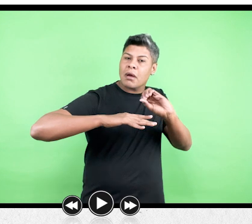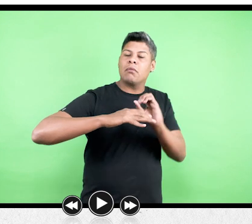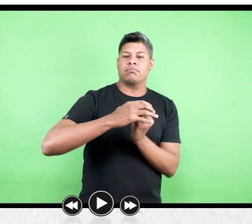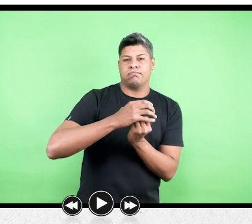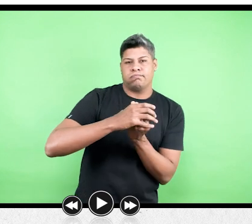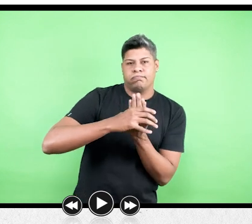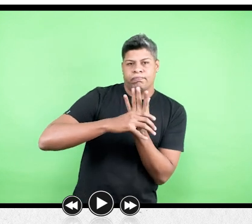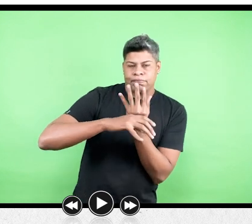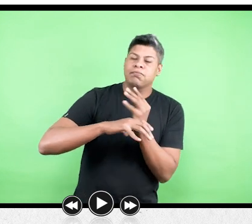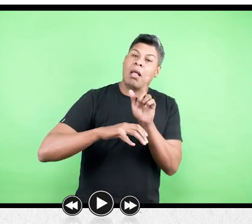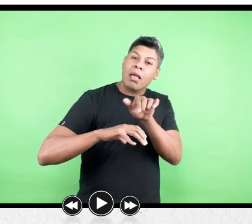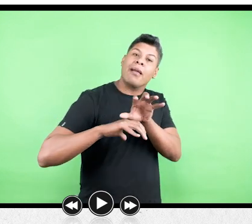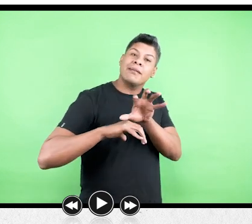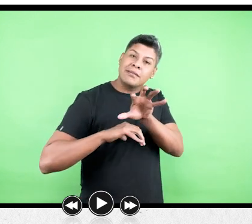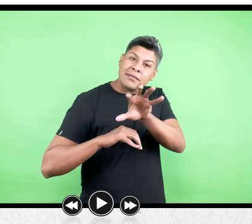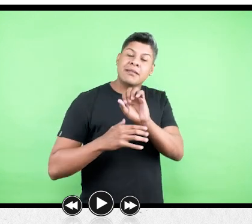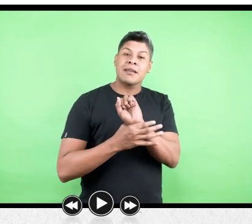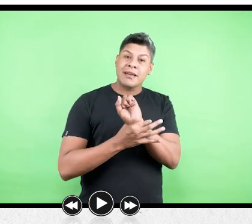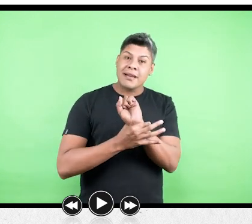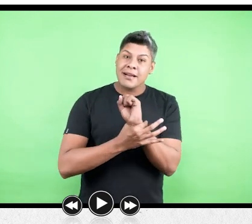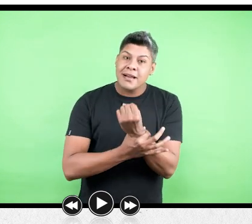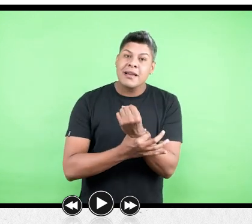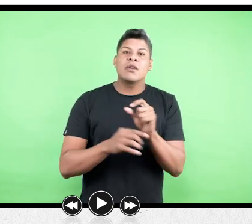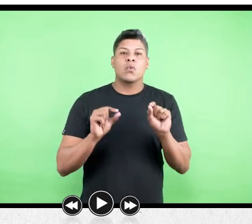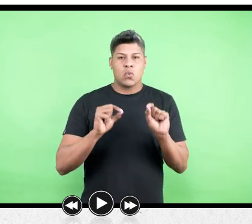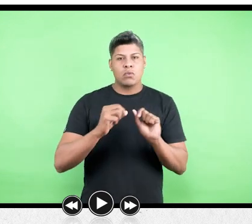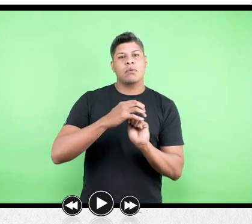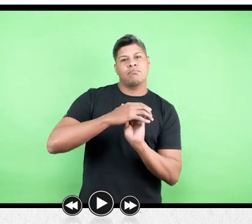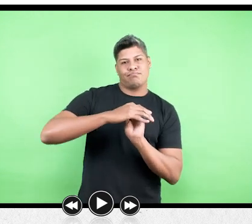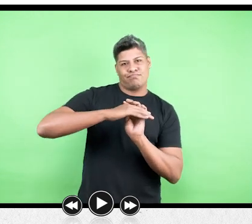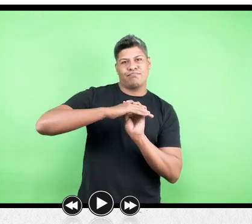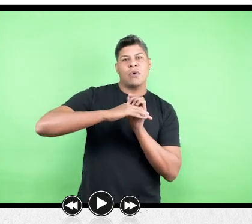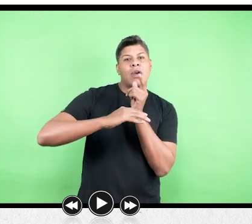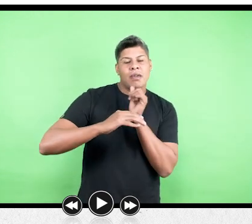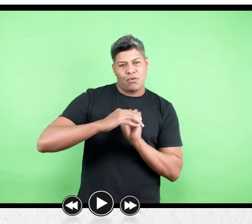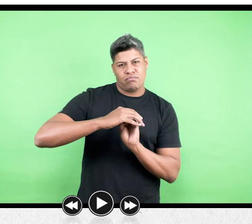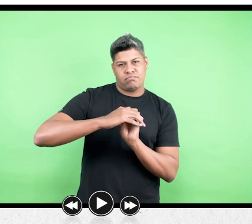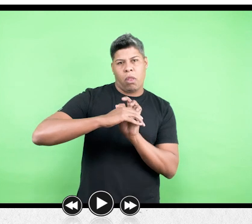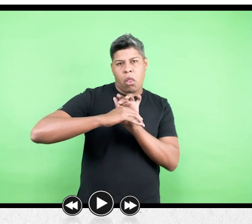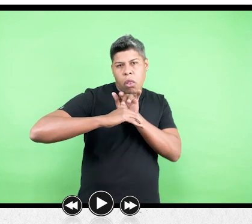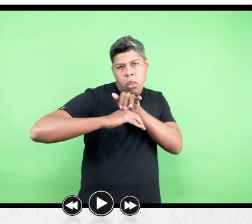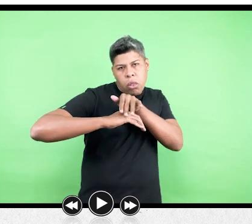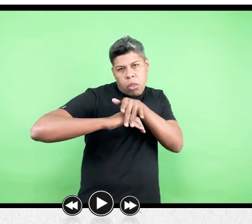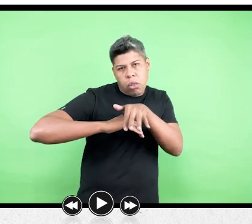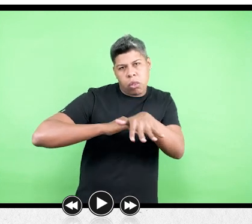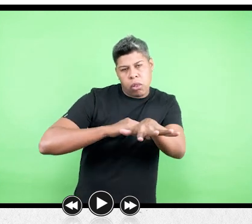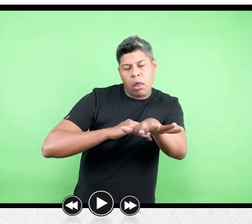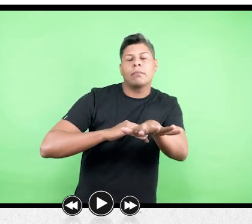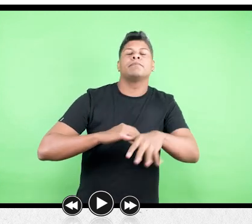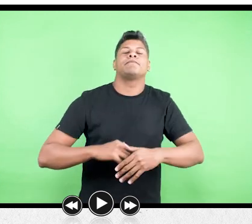fontes. E é isso que vai garantir a vazão dos rios durante as